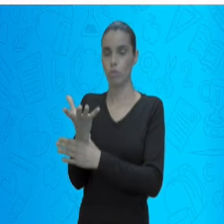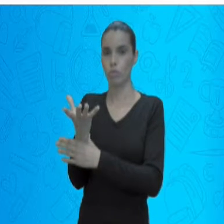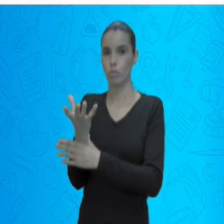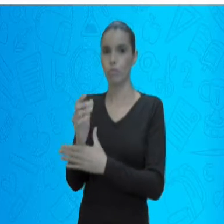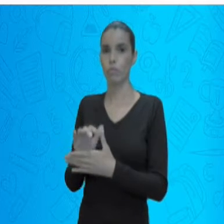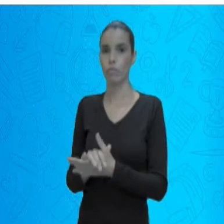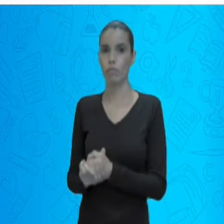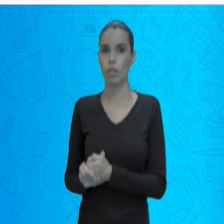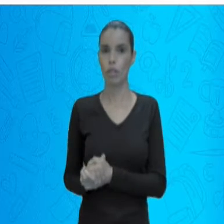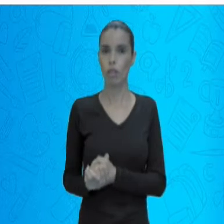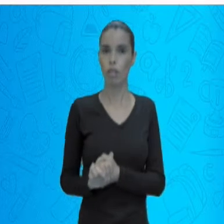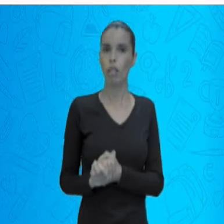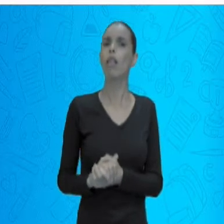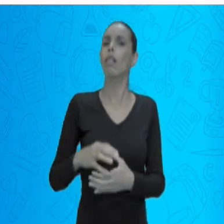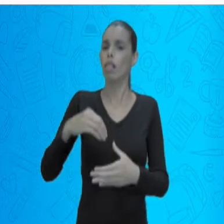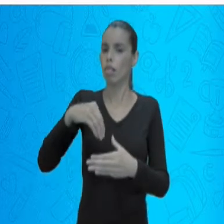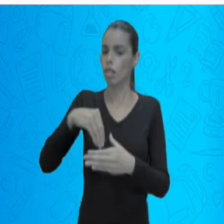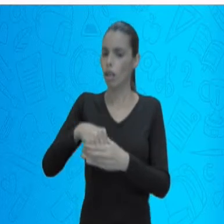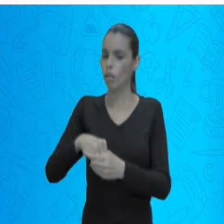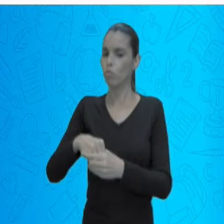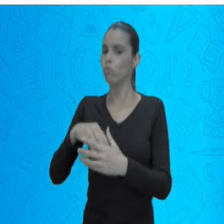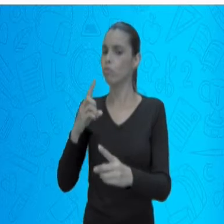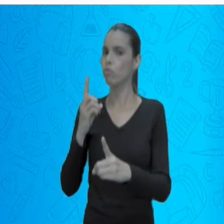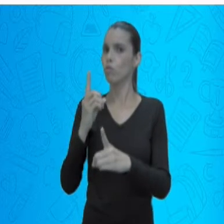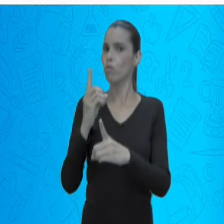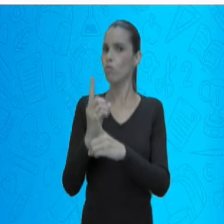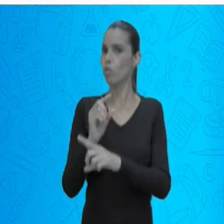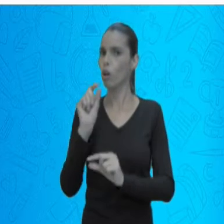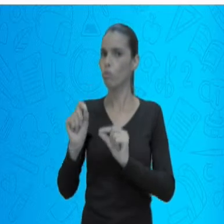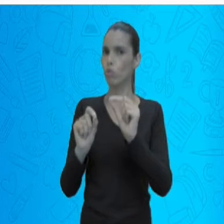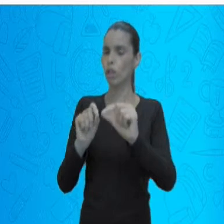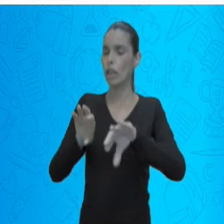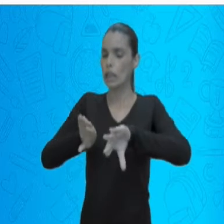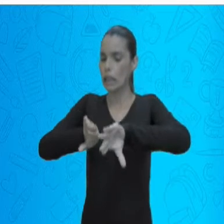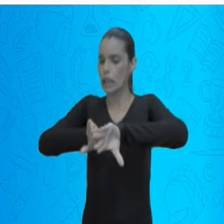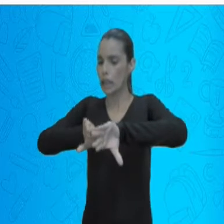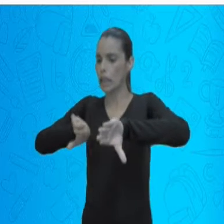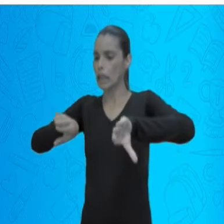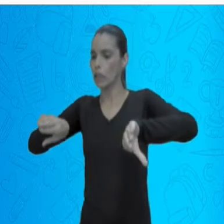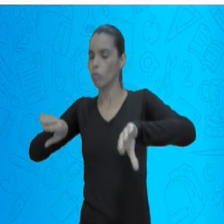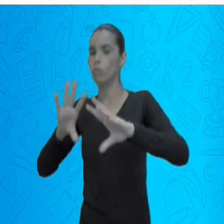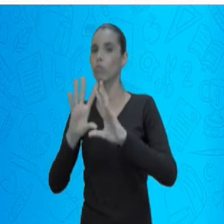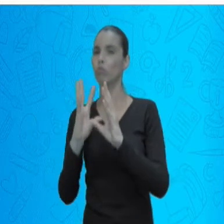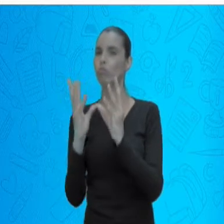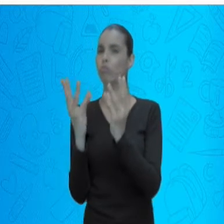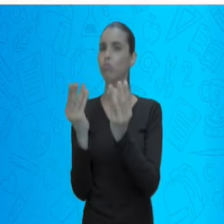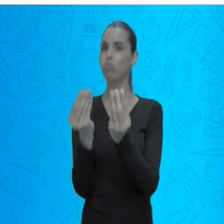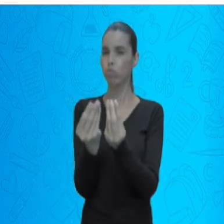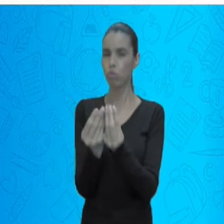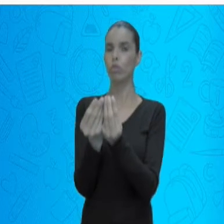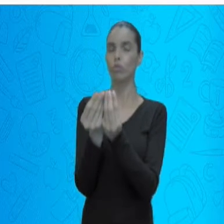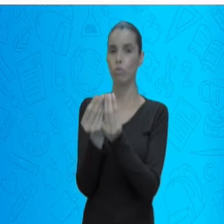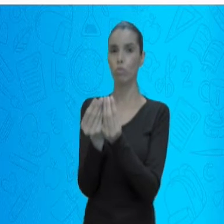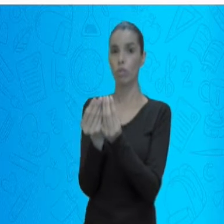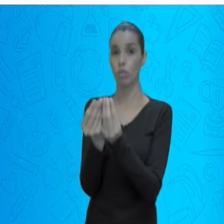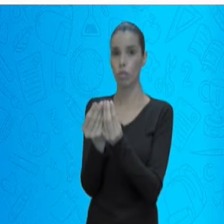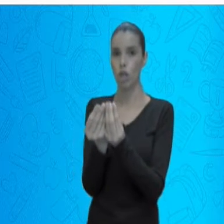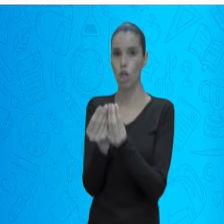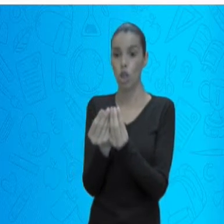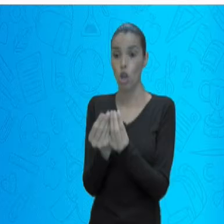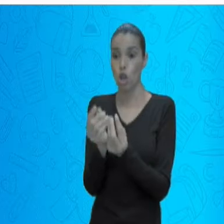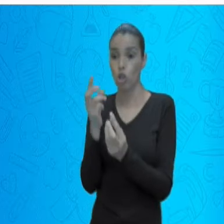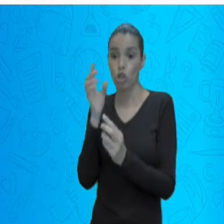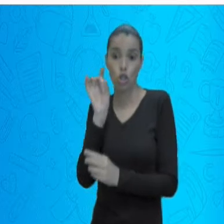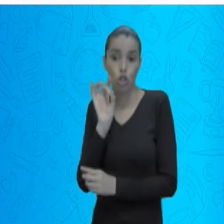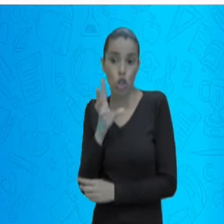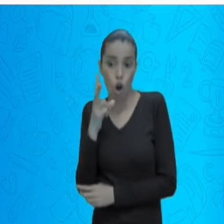de separação entre os seus componentes. De olho é possível